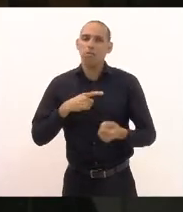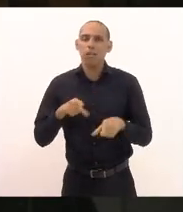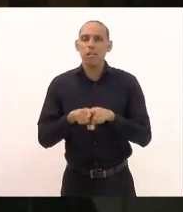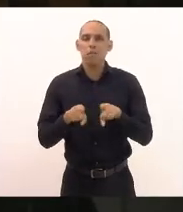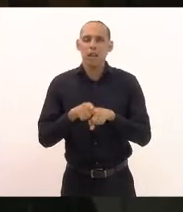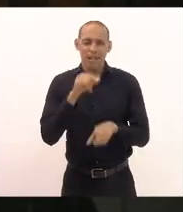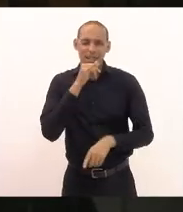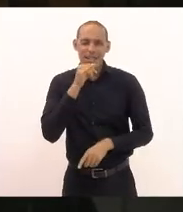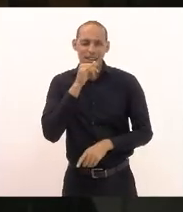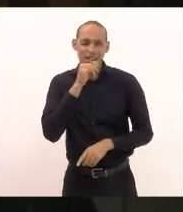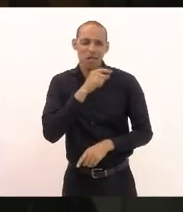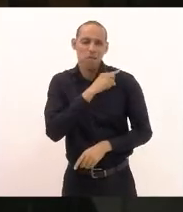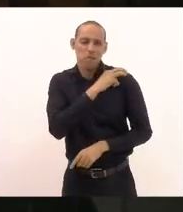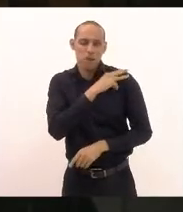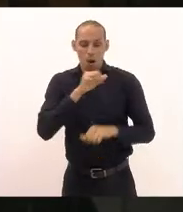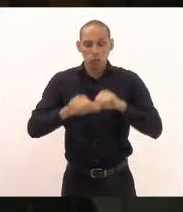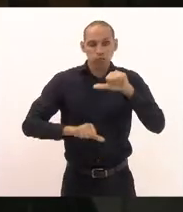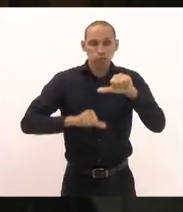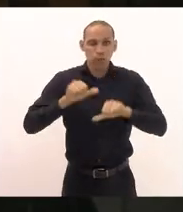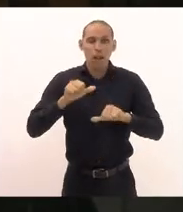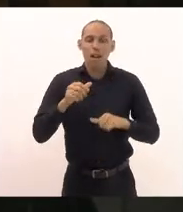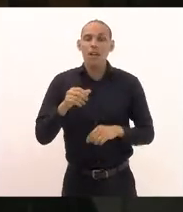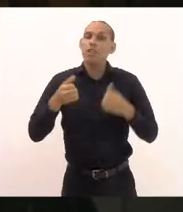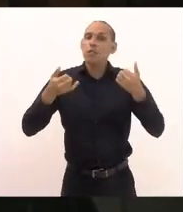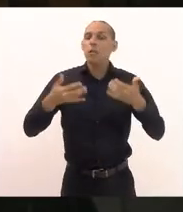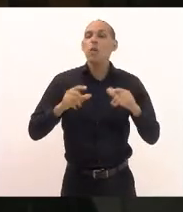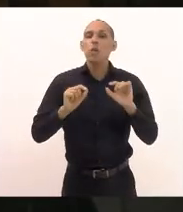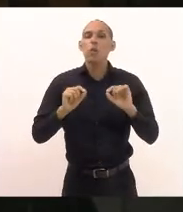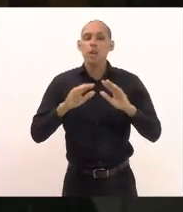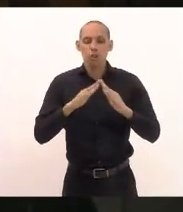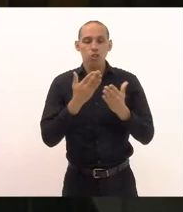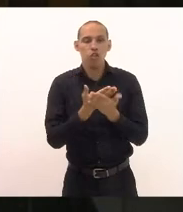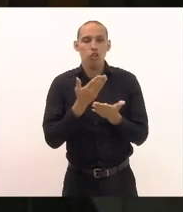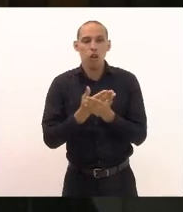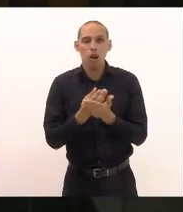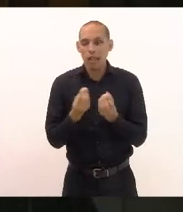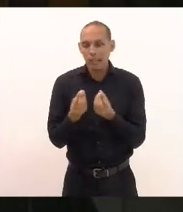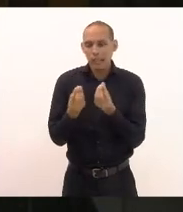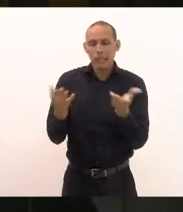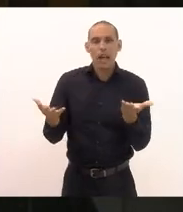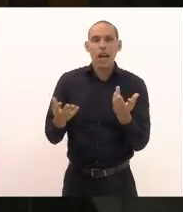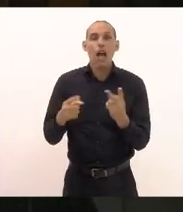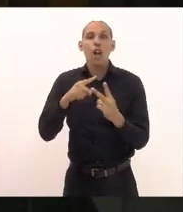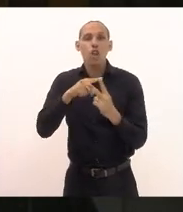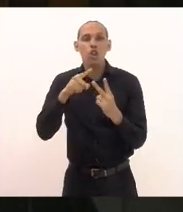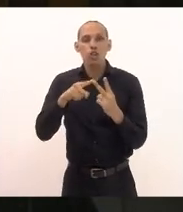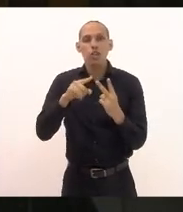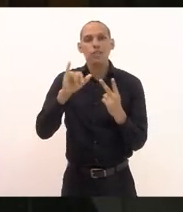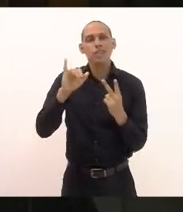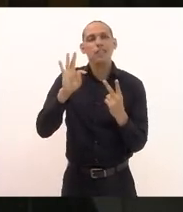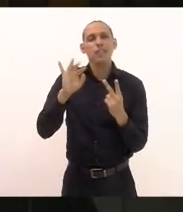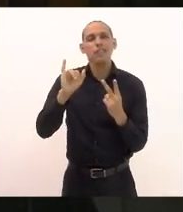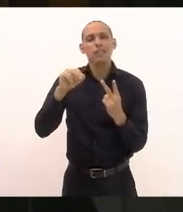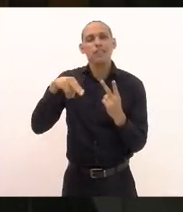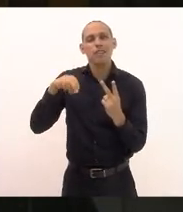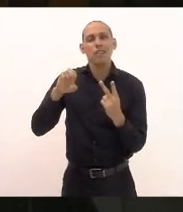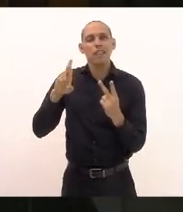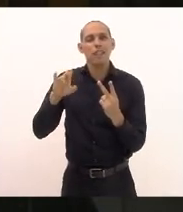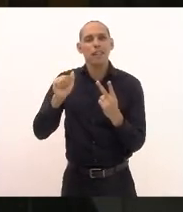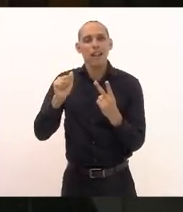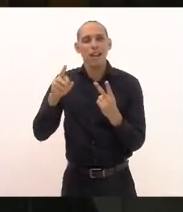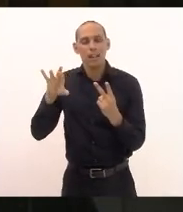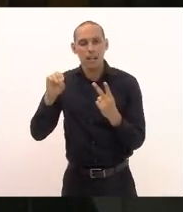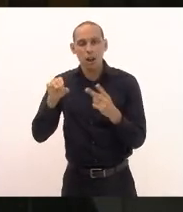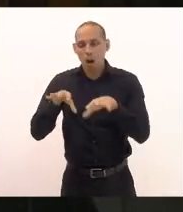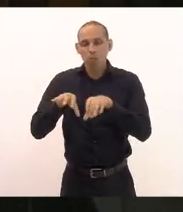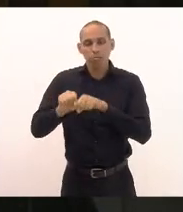fala que cada escola tem que oferecer, no mínimo, 2 itinerários formativos, sendo que um deles o itinerário formativo voltado